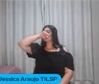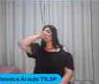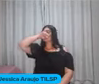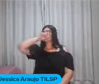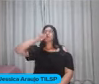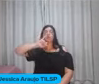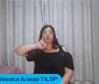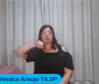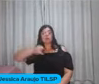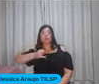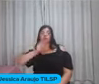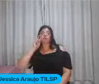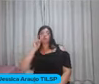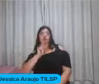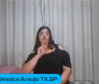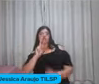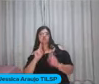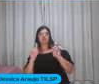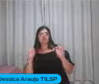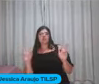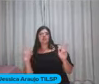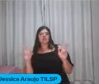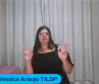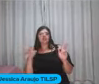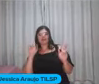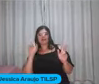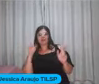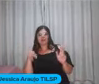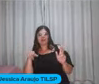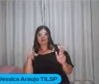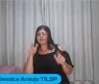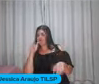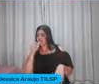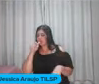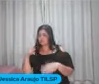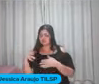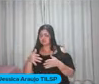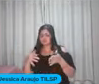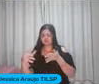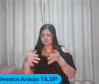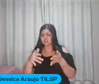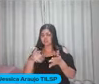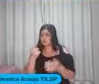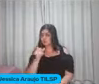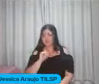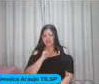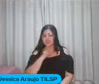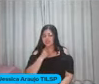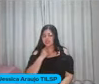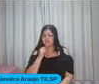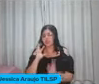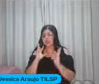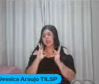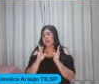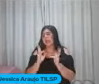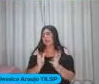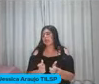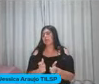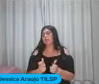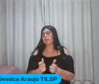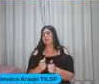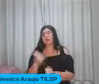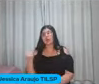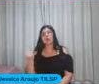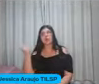oportunidade De ver a diferença Que é Ver um rio Sem lixo Realmente entende A importância Da coleta